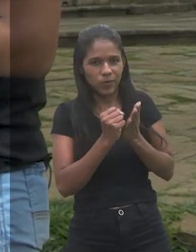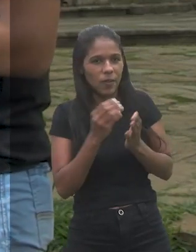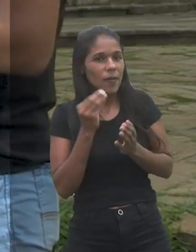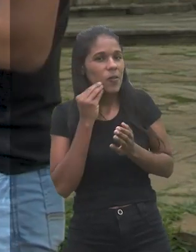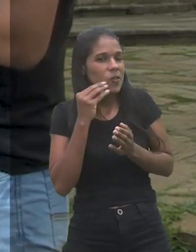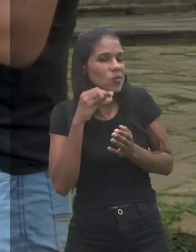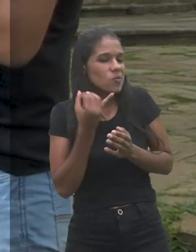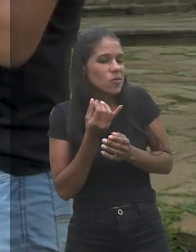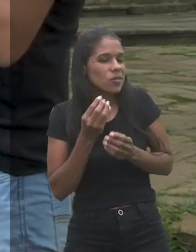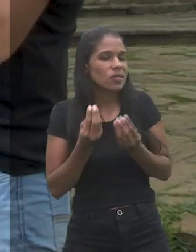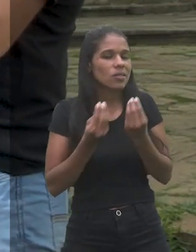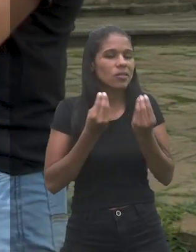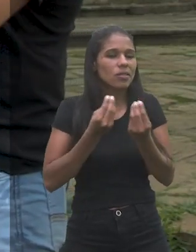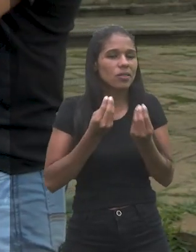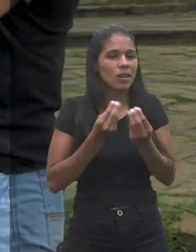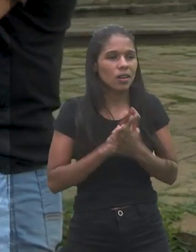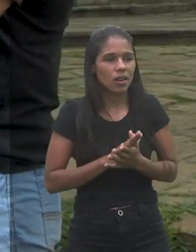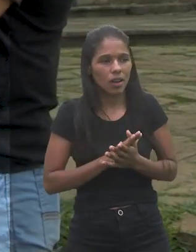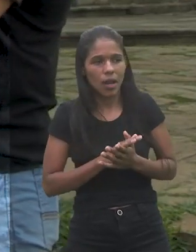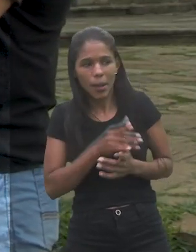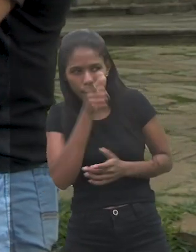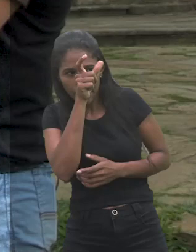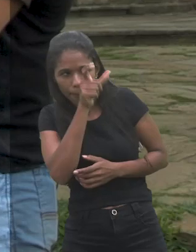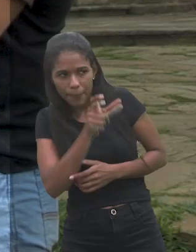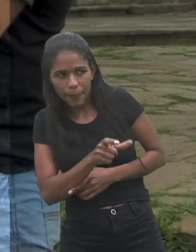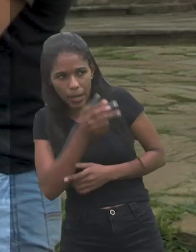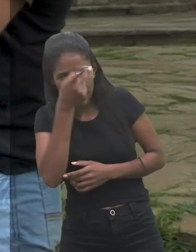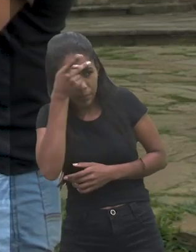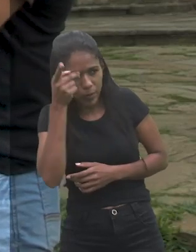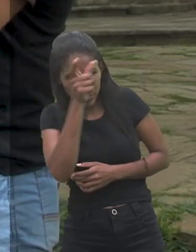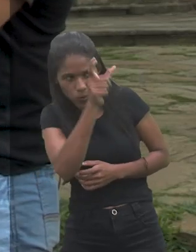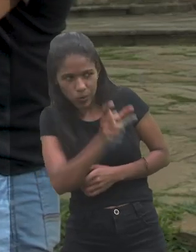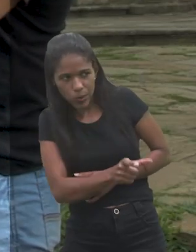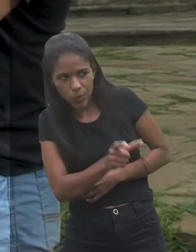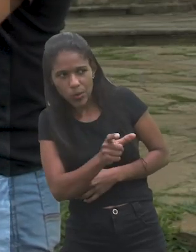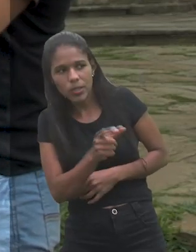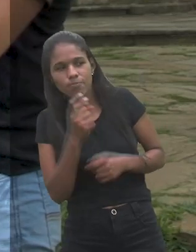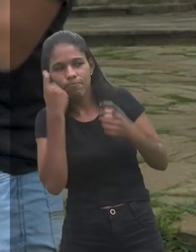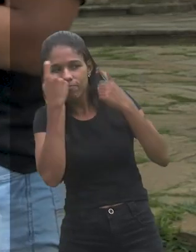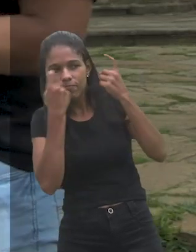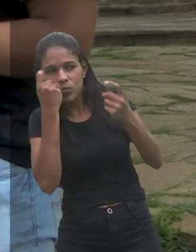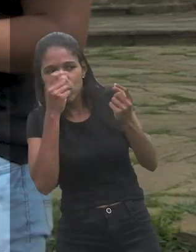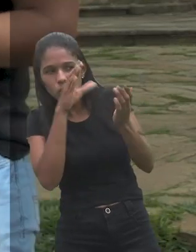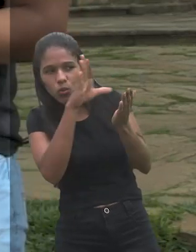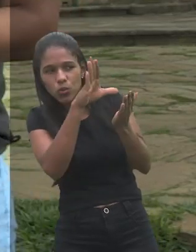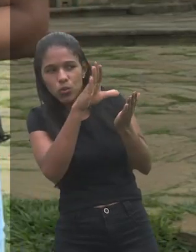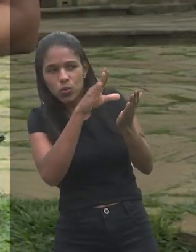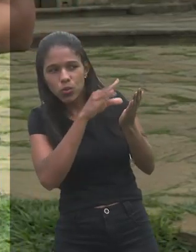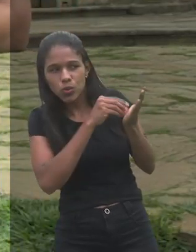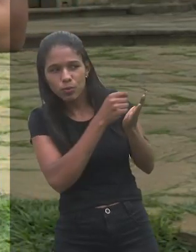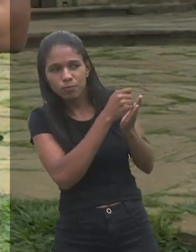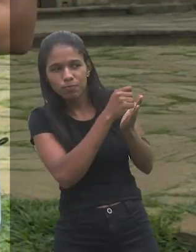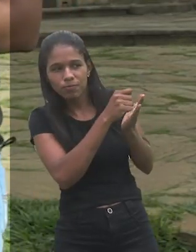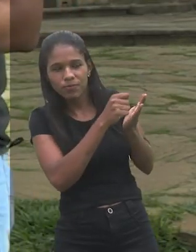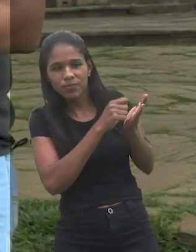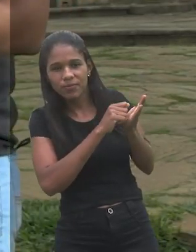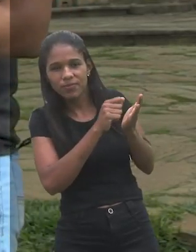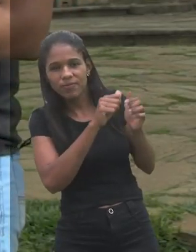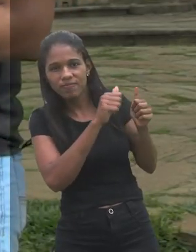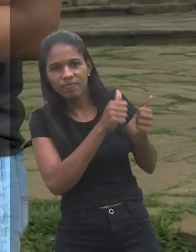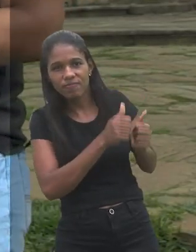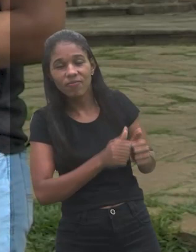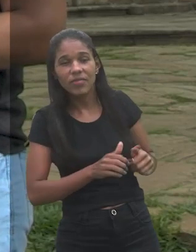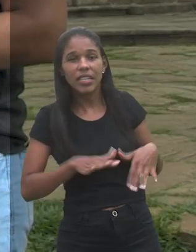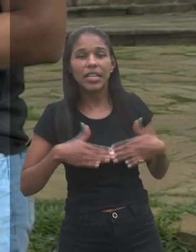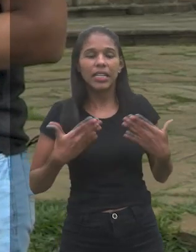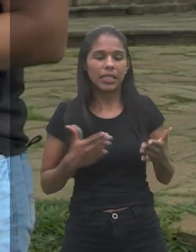cria o que a gente chama de barroco mineiro, que você não tem anatomia, não estudava aqui, anatomia. Mas aí me fala, uma curiosidade, aí o Lima vai me